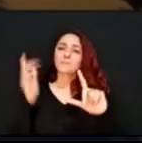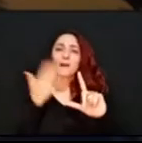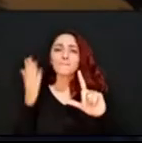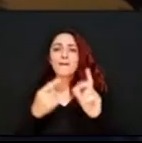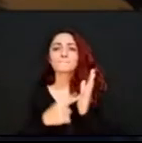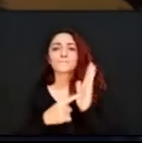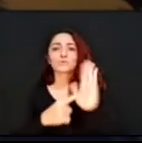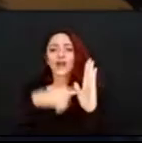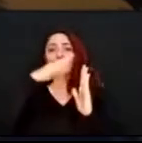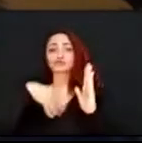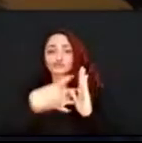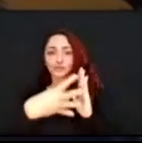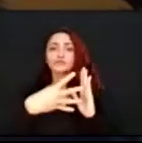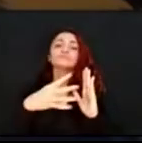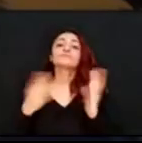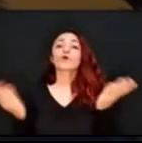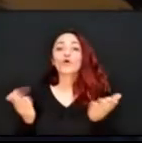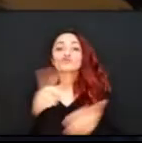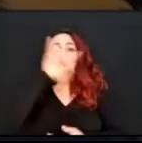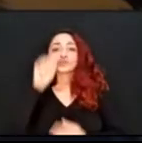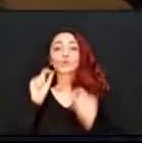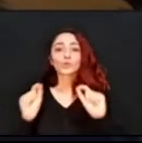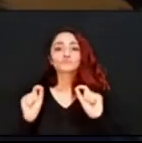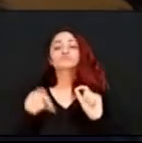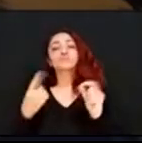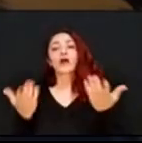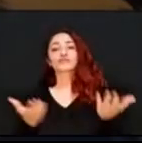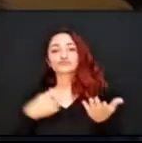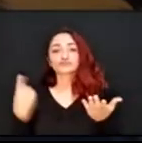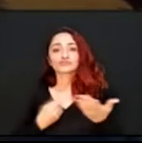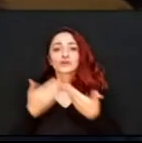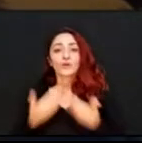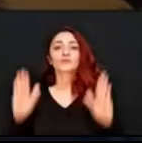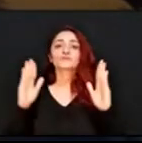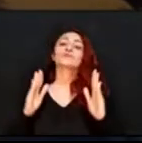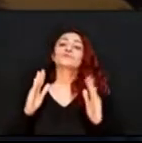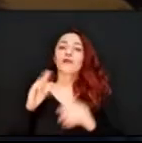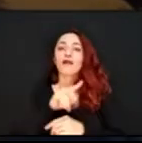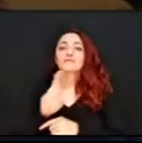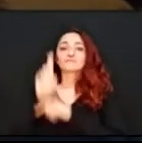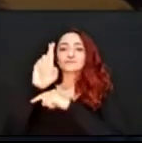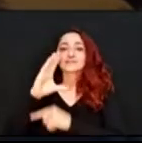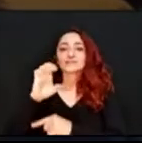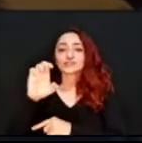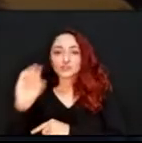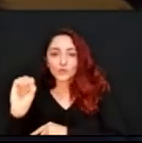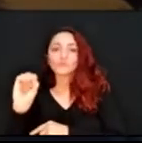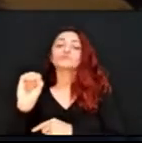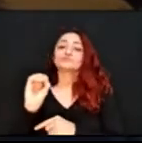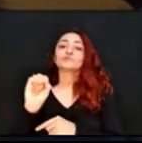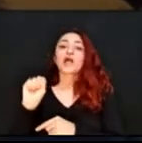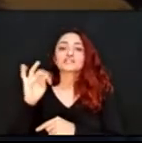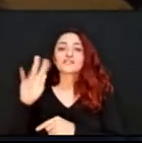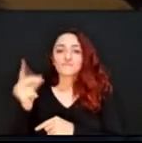agenda do que a gente vai tendo dia então a gente iniciou com abertura do nosso Senhor Stephanie uma quer a gente também tem a